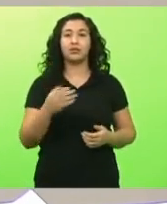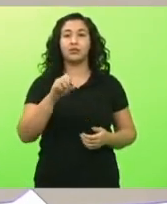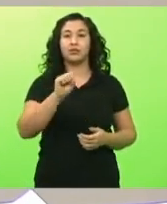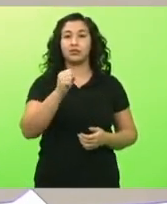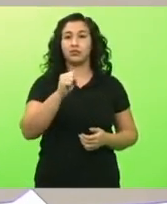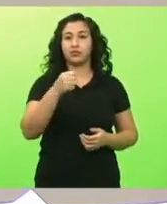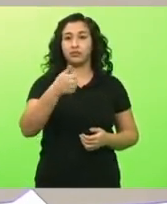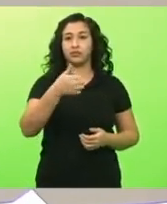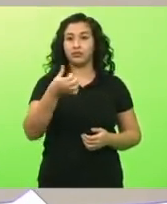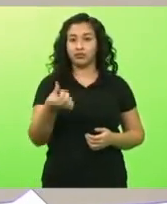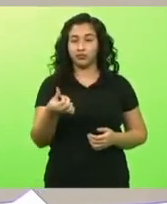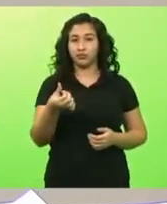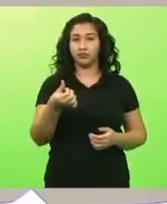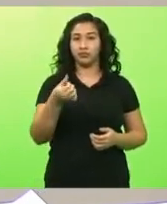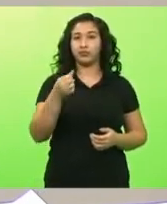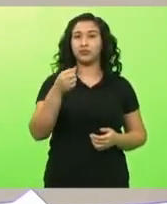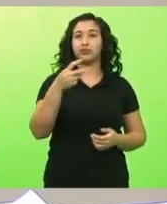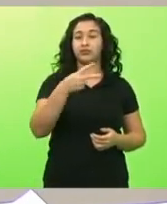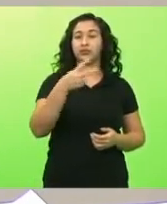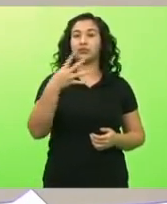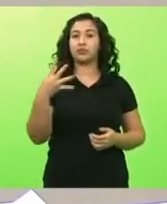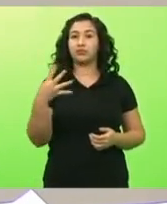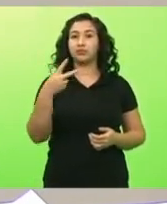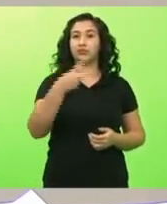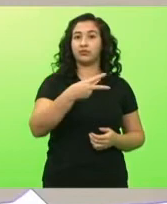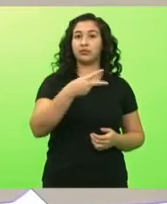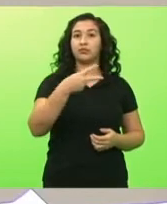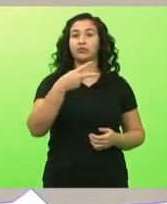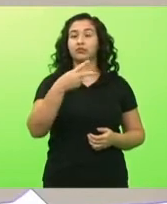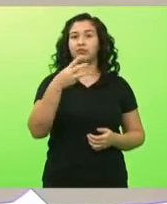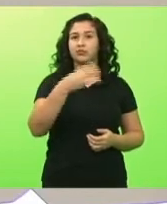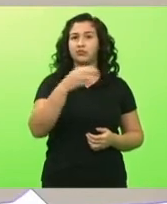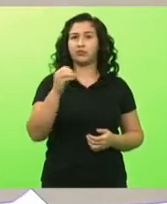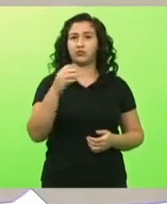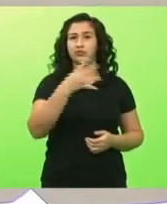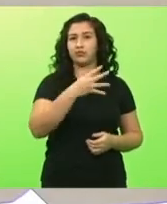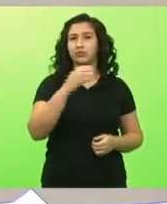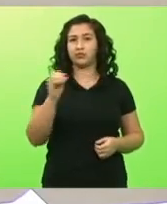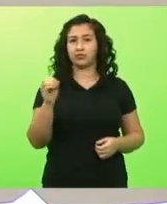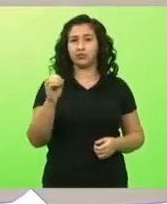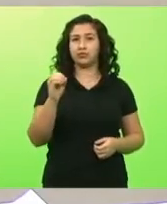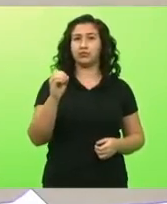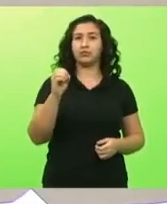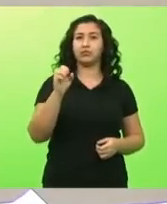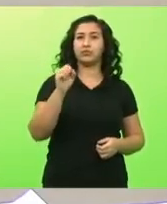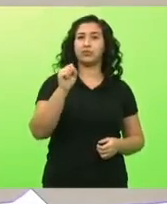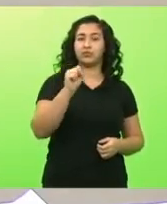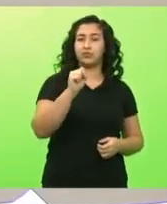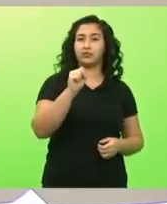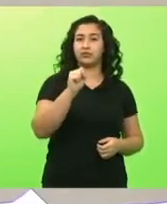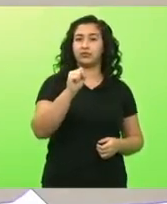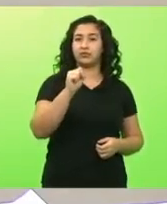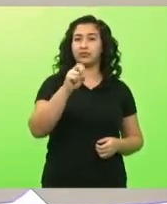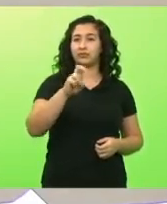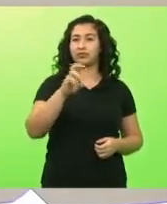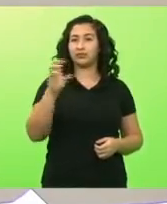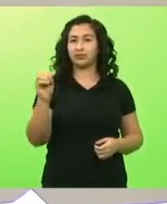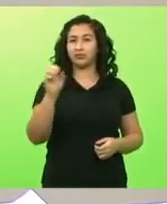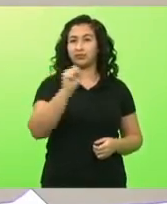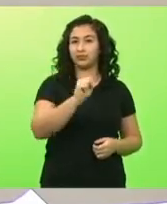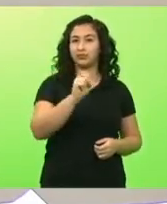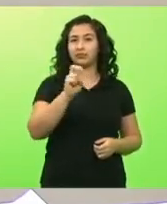816, 824, 826, 830, 840, 848, 850,